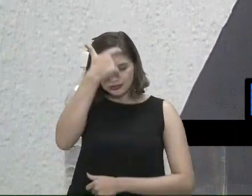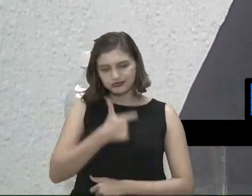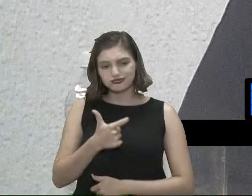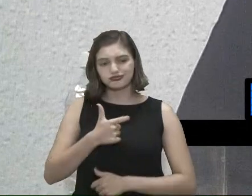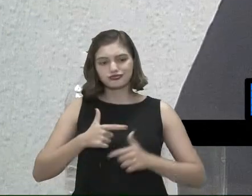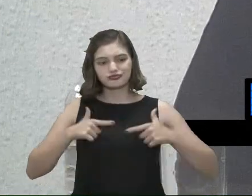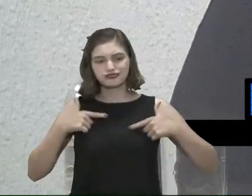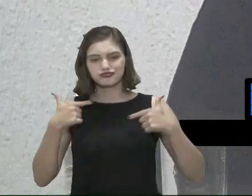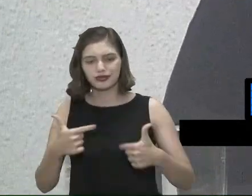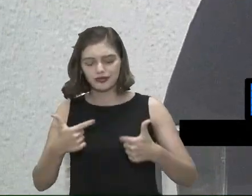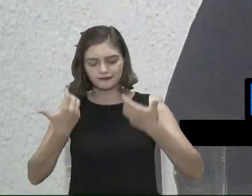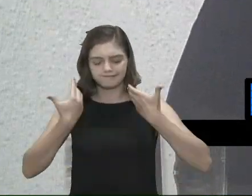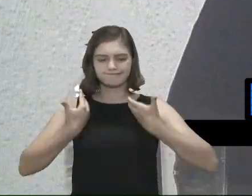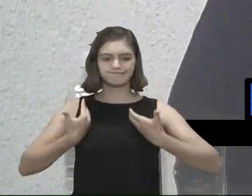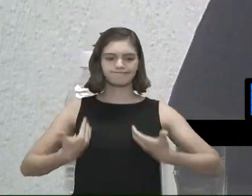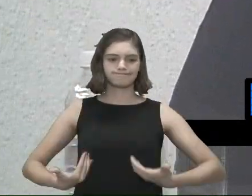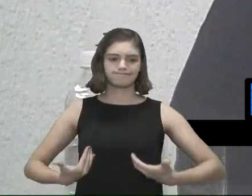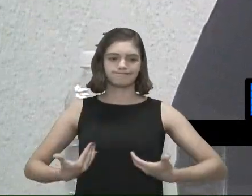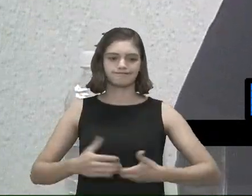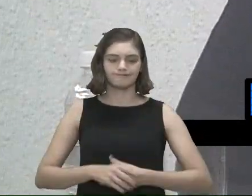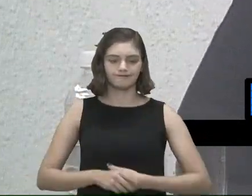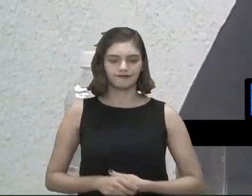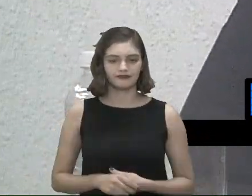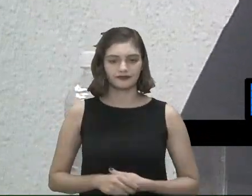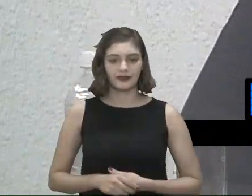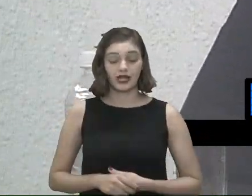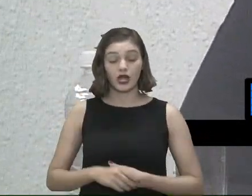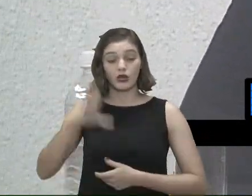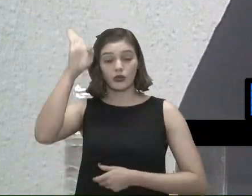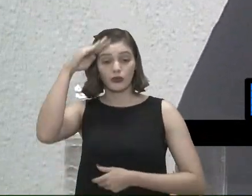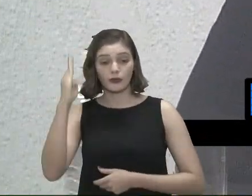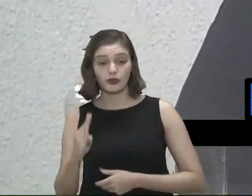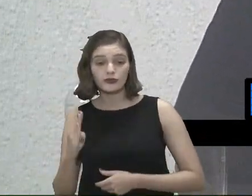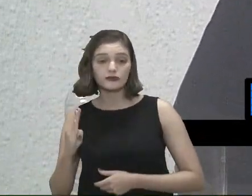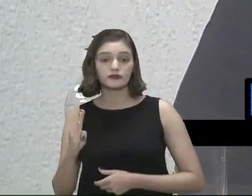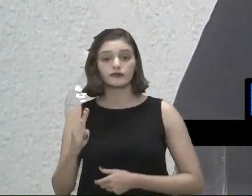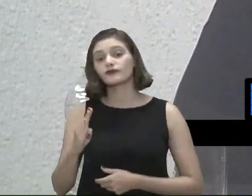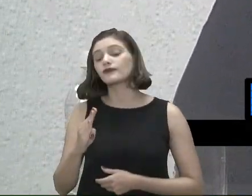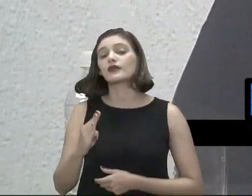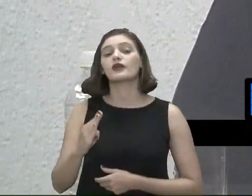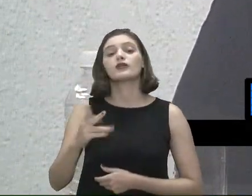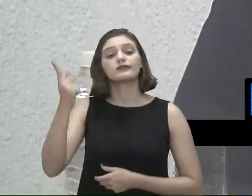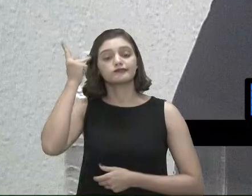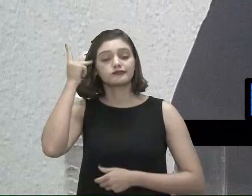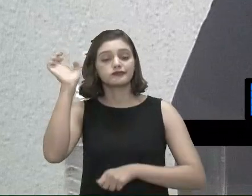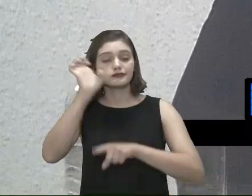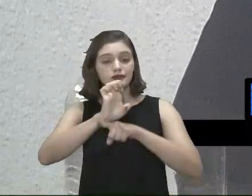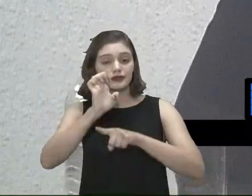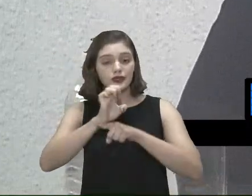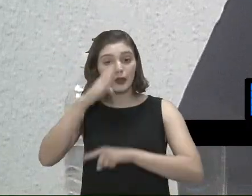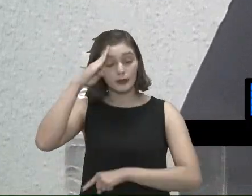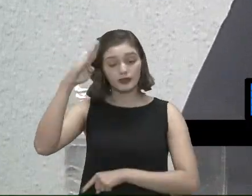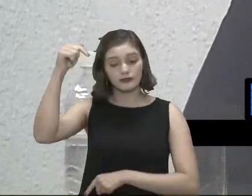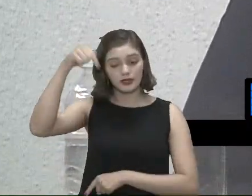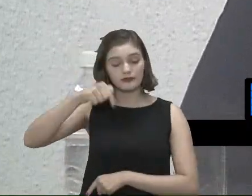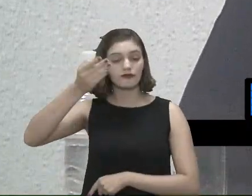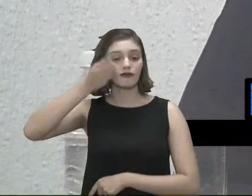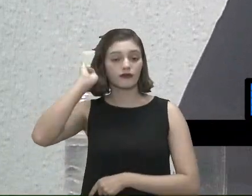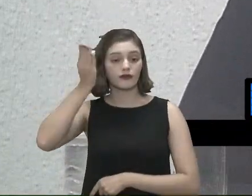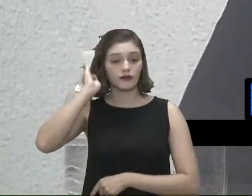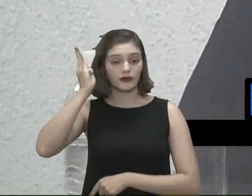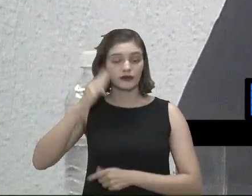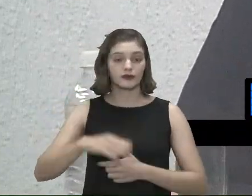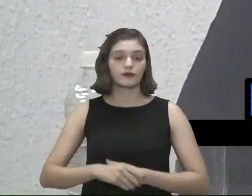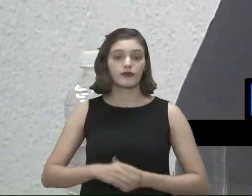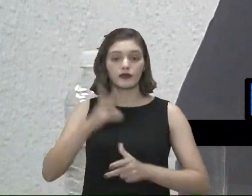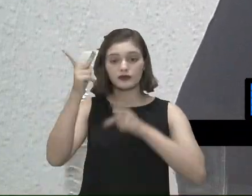que lutar para existir, né? Isso no Brasil, isso no estado de São Paulo e principalmente aqui em Taubaté, que é de onde